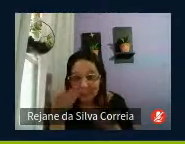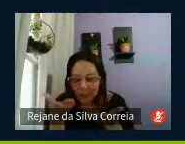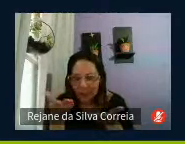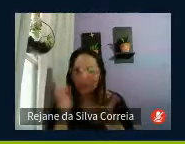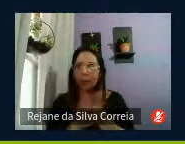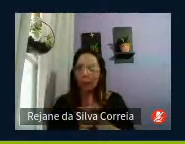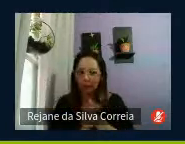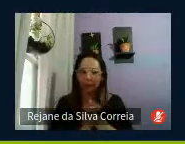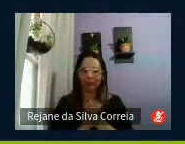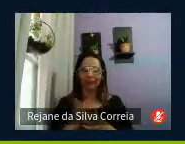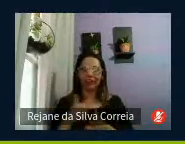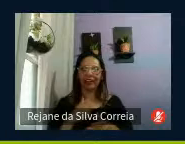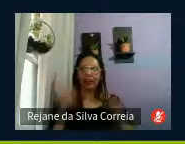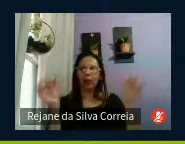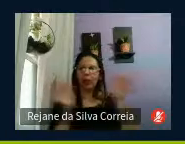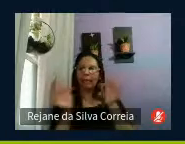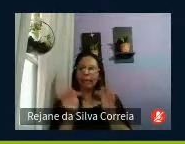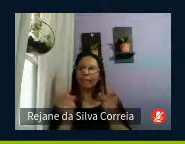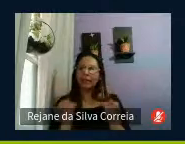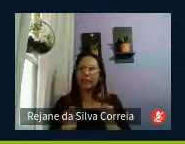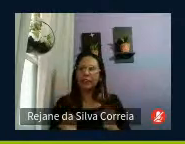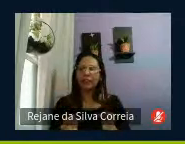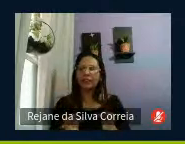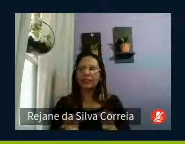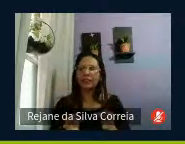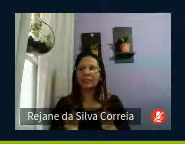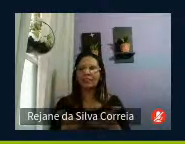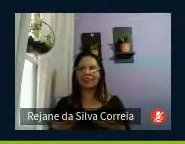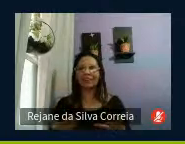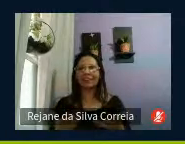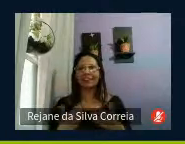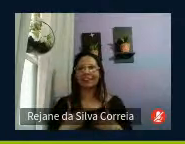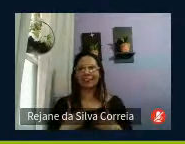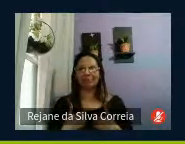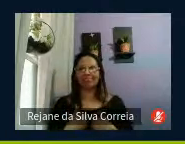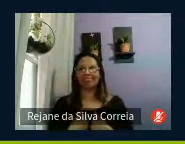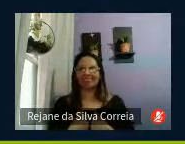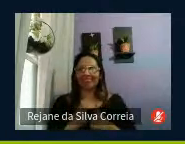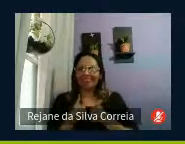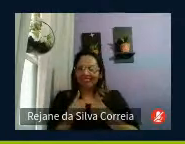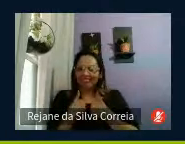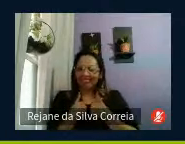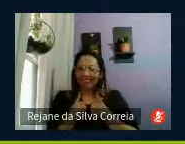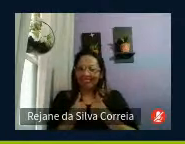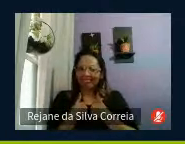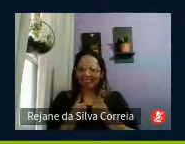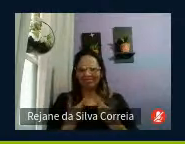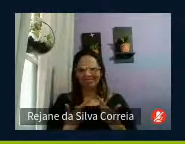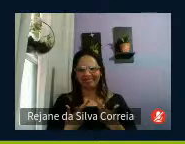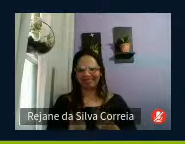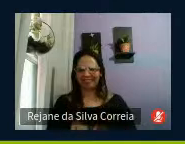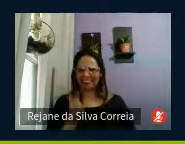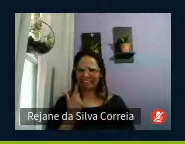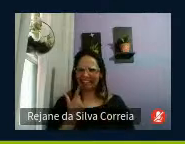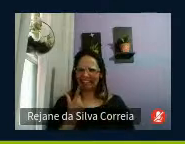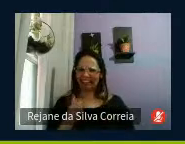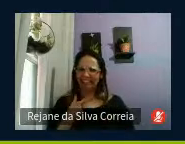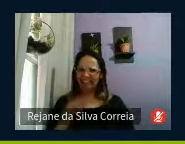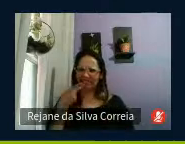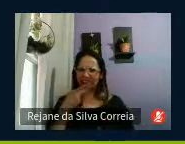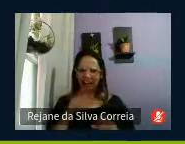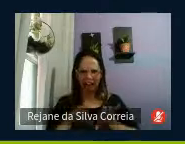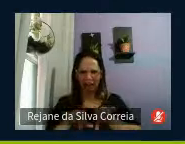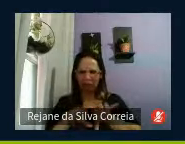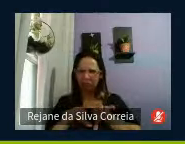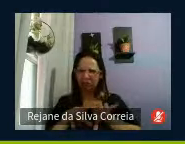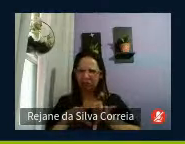felizes de estarmos aqui, né? Eu fico um pouco nervosa de falar para o computador, mas vamos à luta,